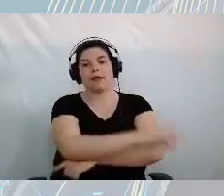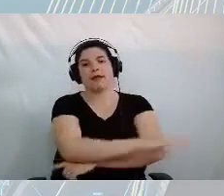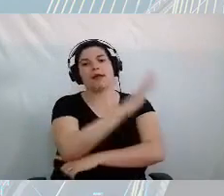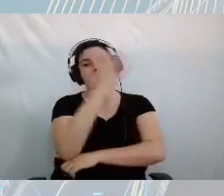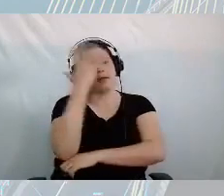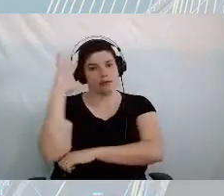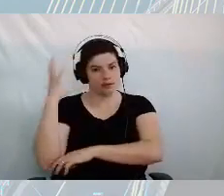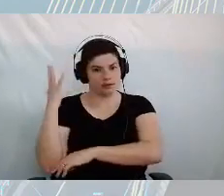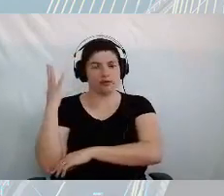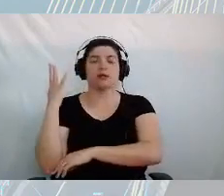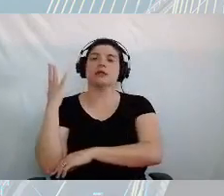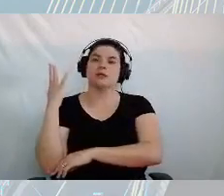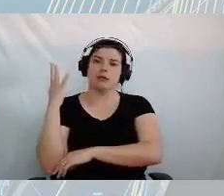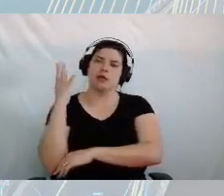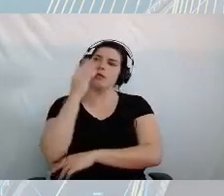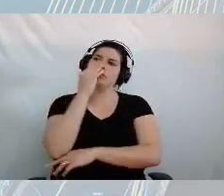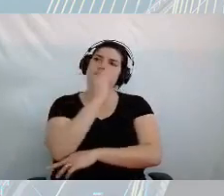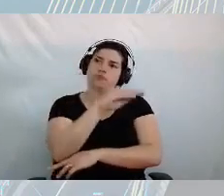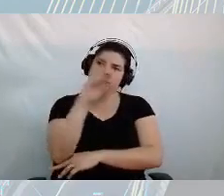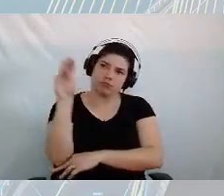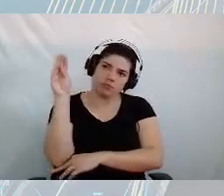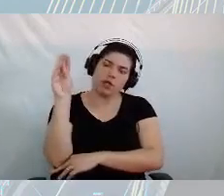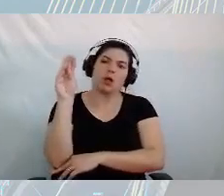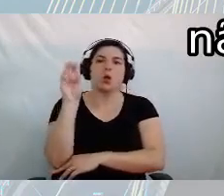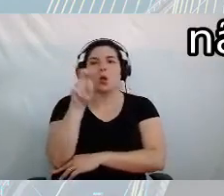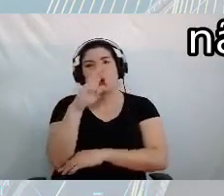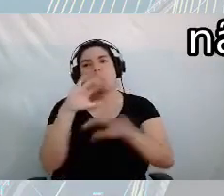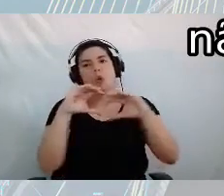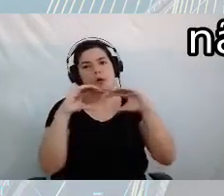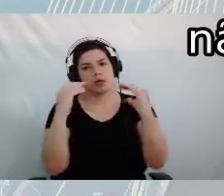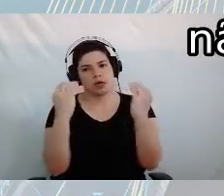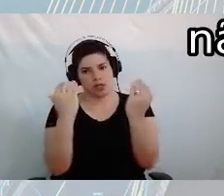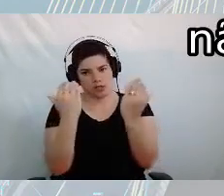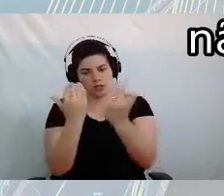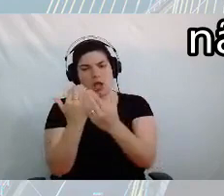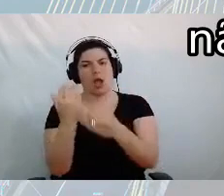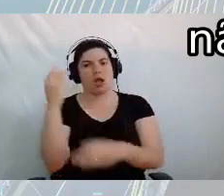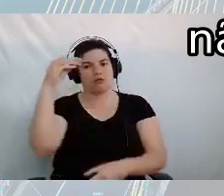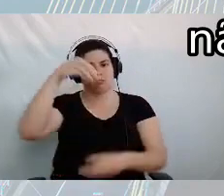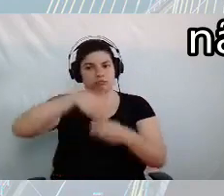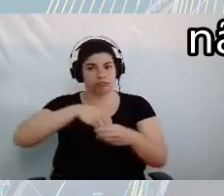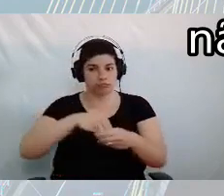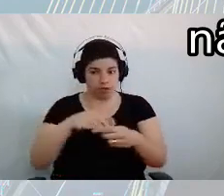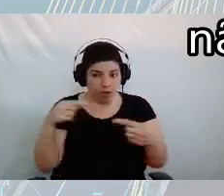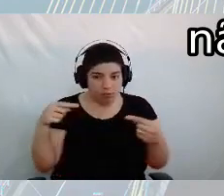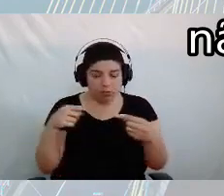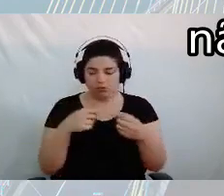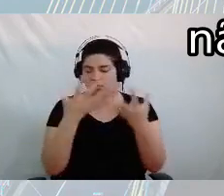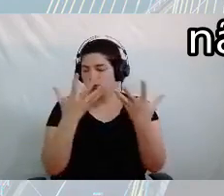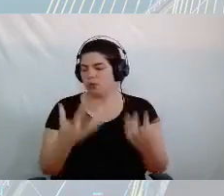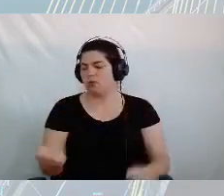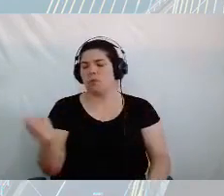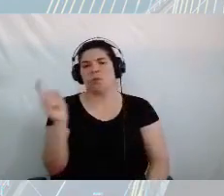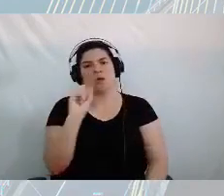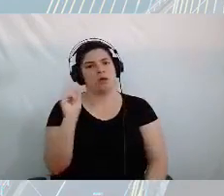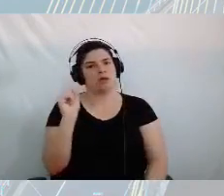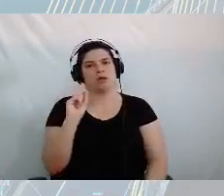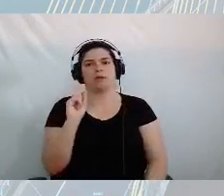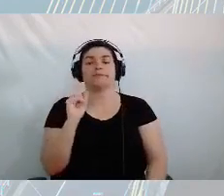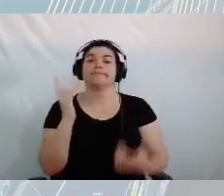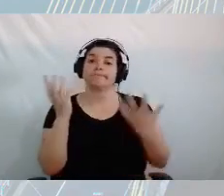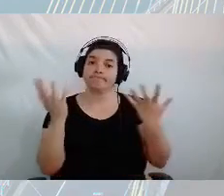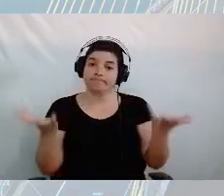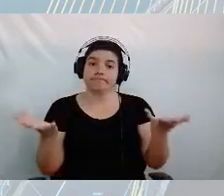respeito com o meio ambiente ou com as comunidades aonde eles estão inseridos não eram permitidos nesse caso. A gente não podia permitir. Nesse